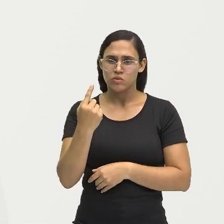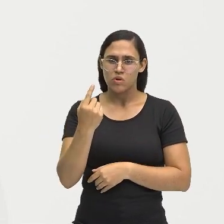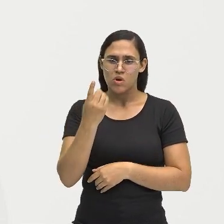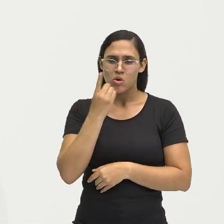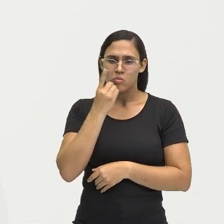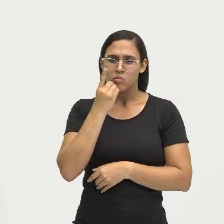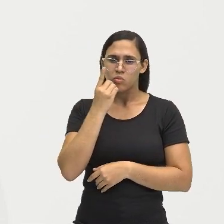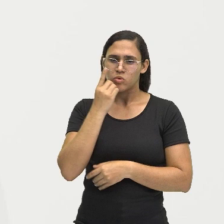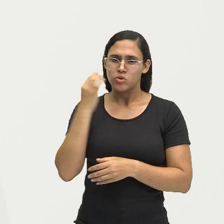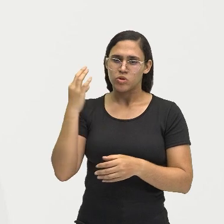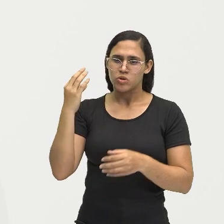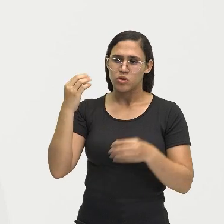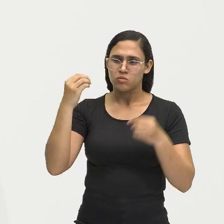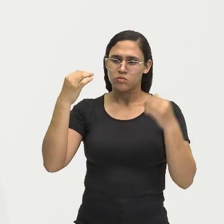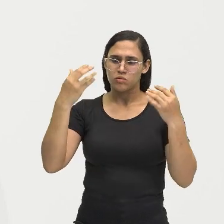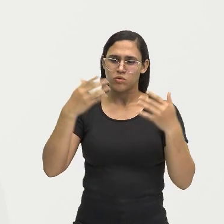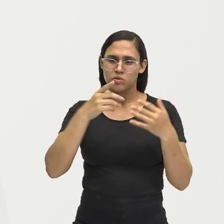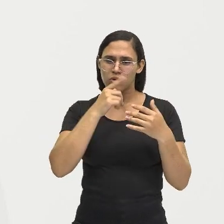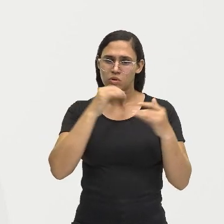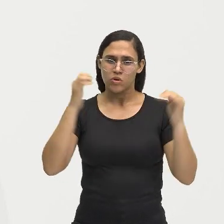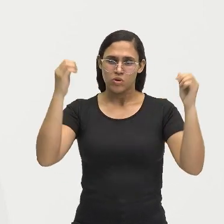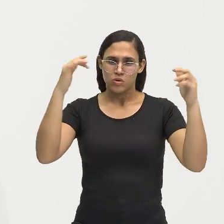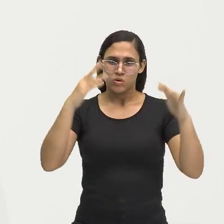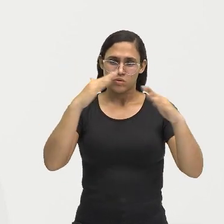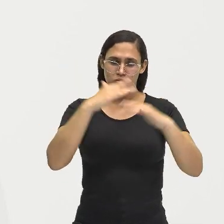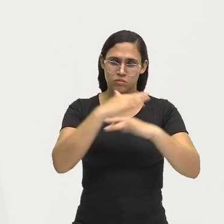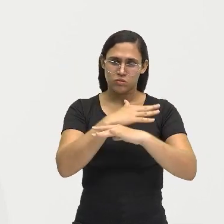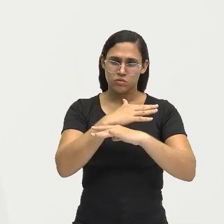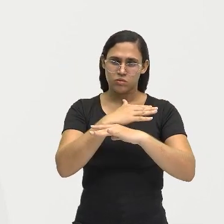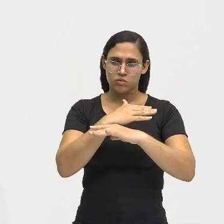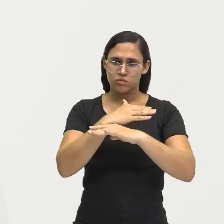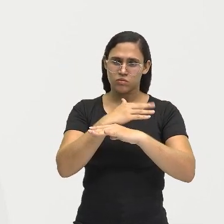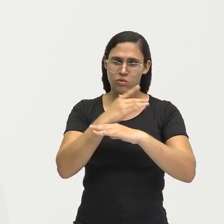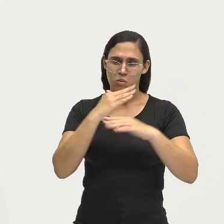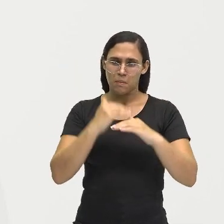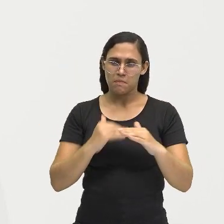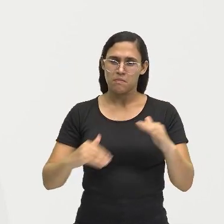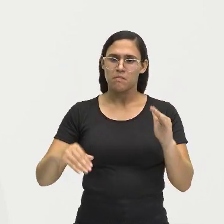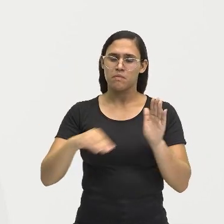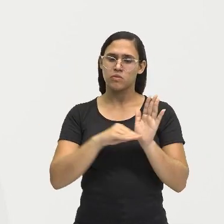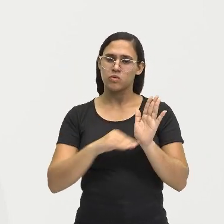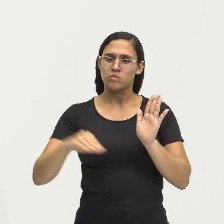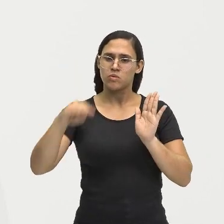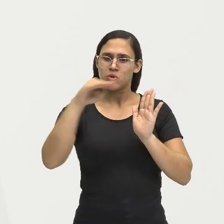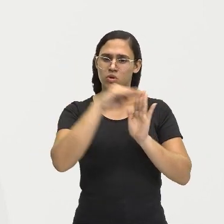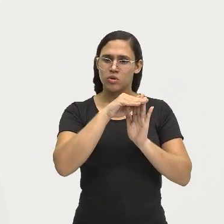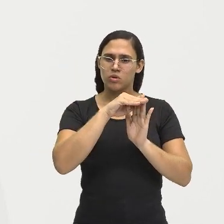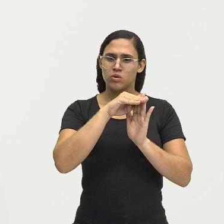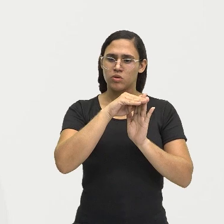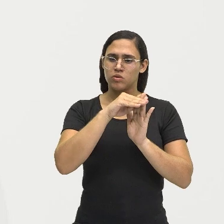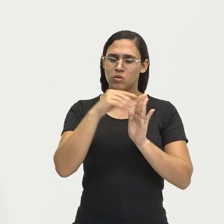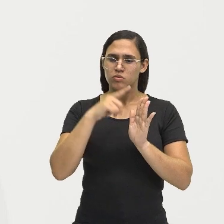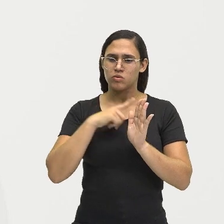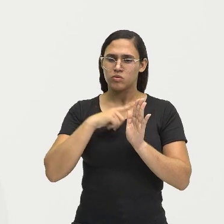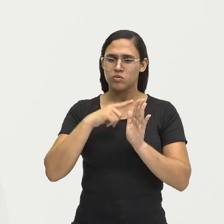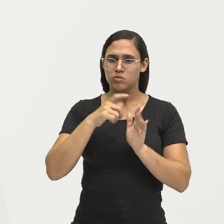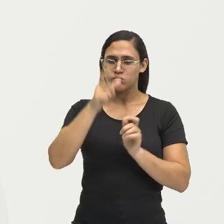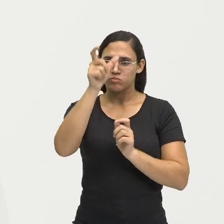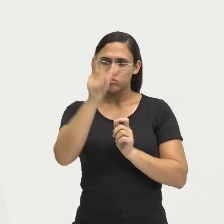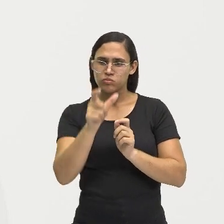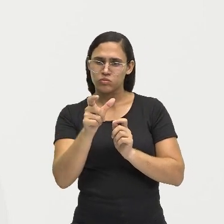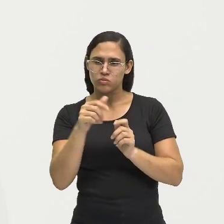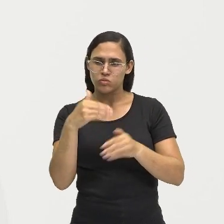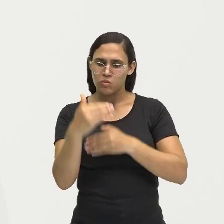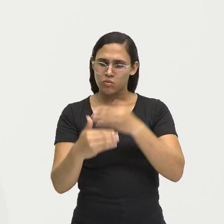Oceano Atlântico uma quantidade de água superior ao que o Rio Tamisa, em Londres, deposita no mar durante todo o